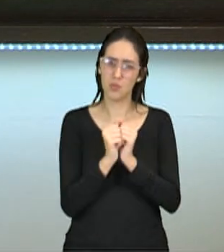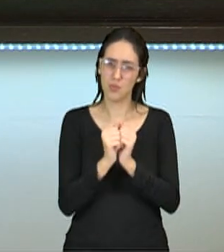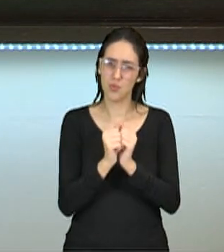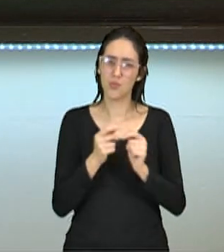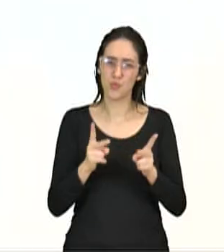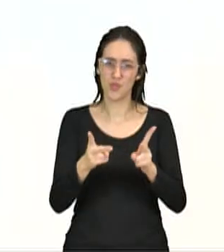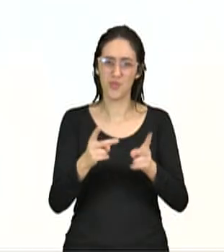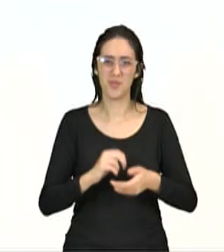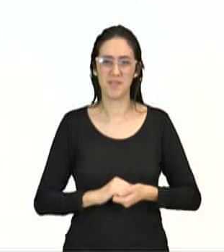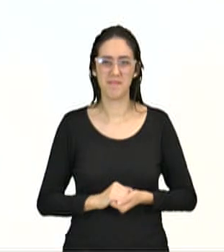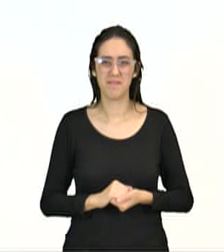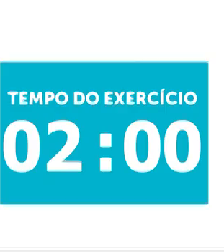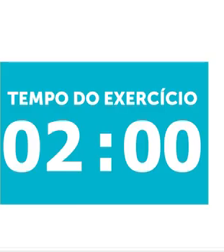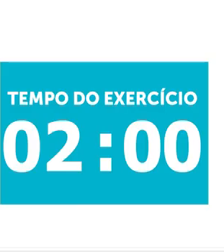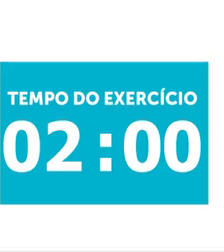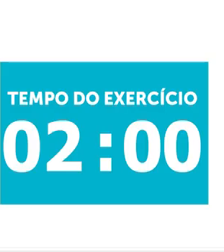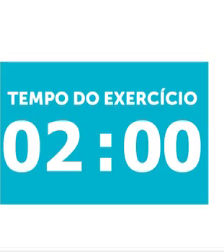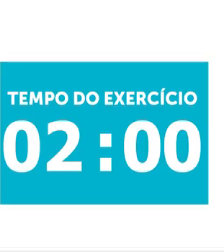nossa correção.